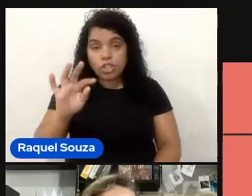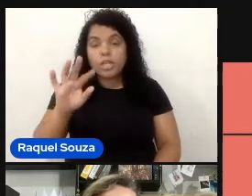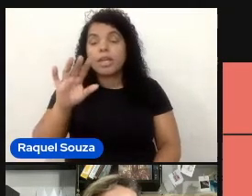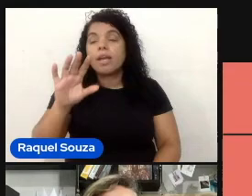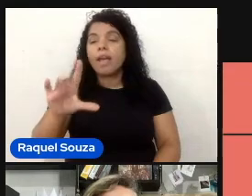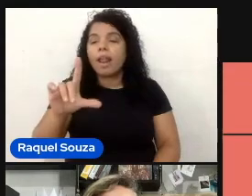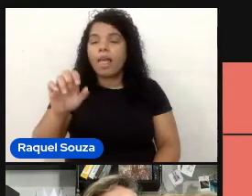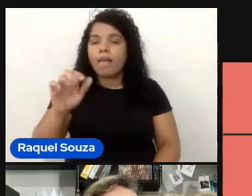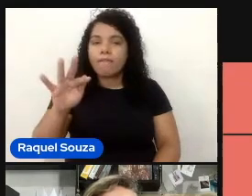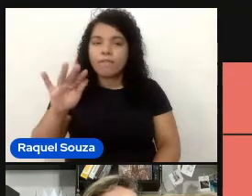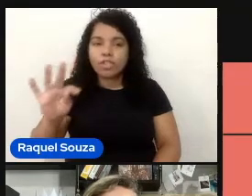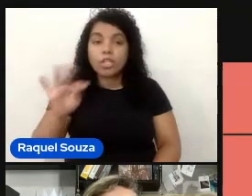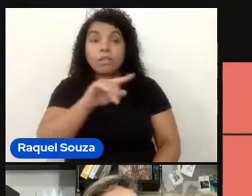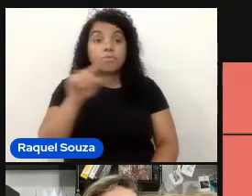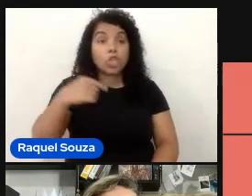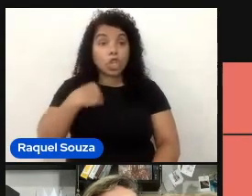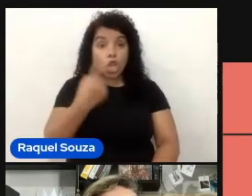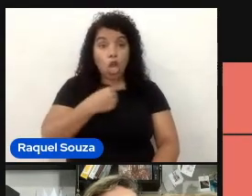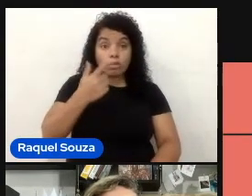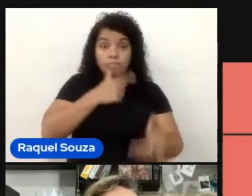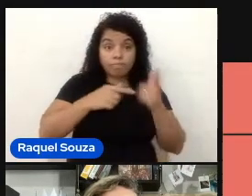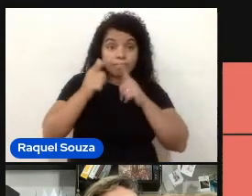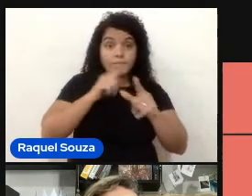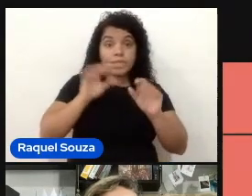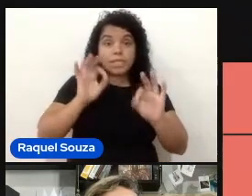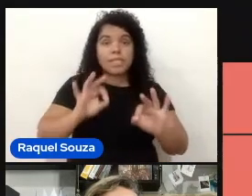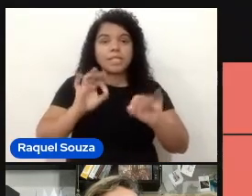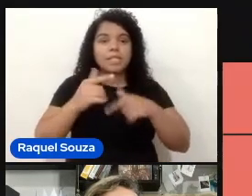como garantidores da qualidade, temos que atuar na